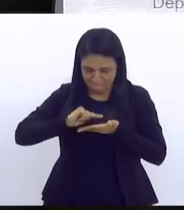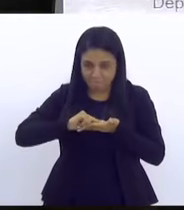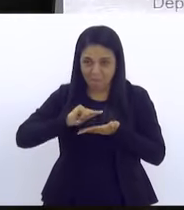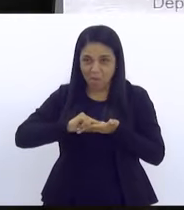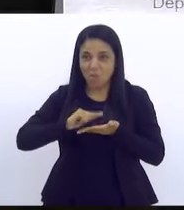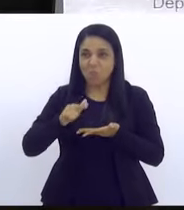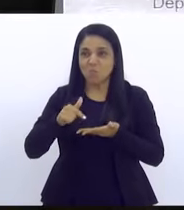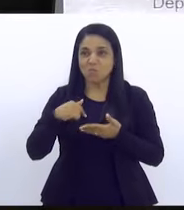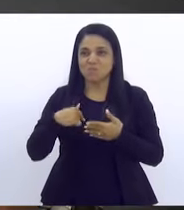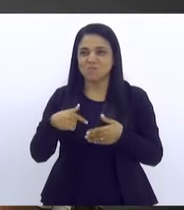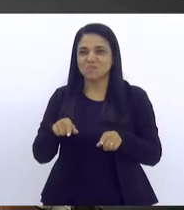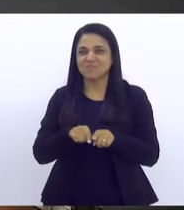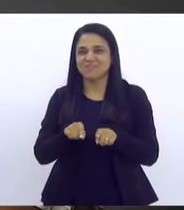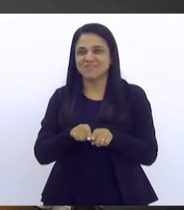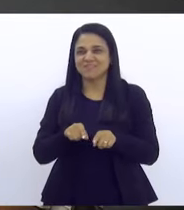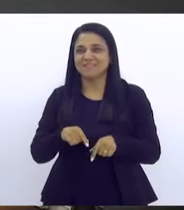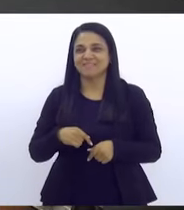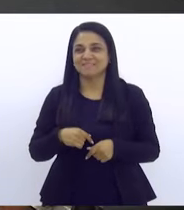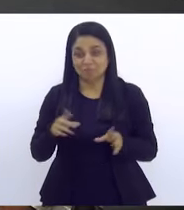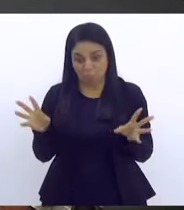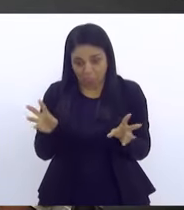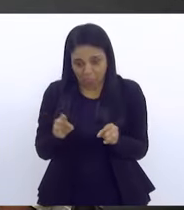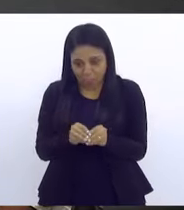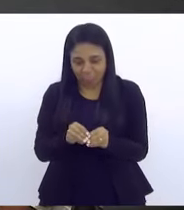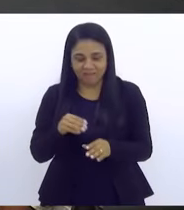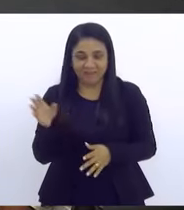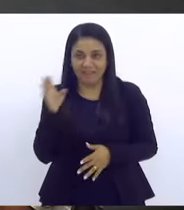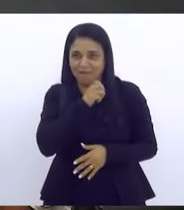Todo Quando mundo ganhou o papelzinho. Eu já finalizei logo.